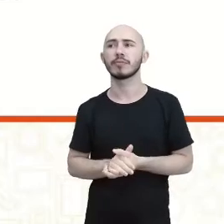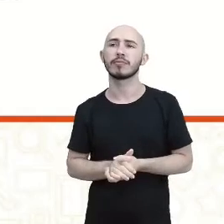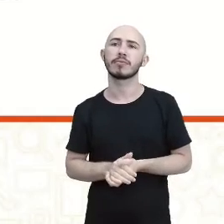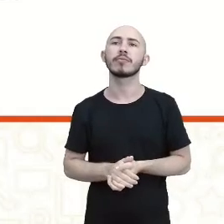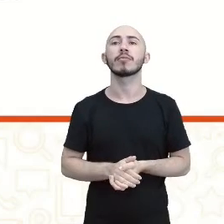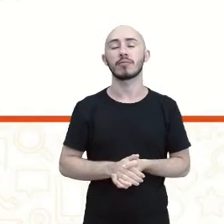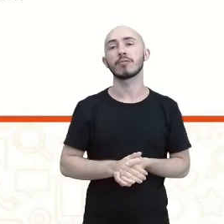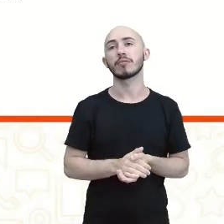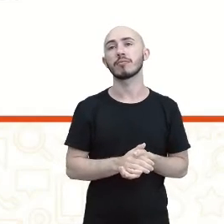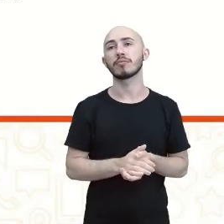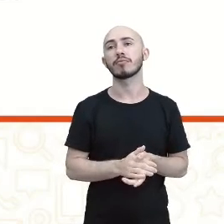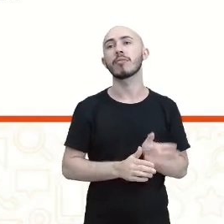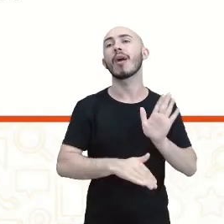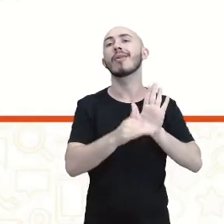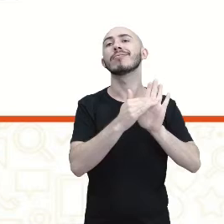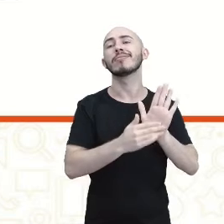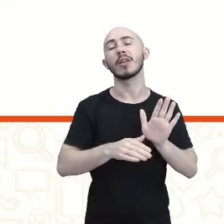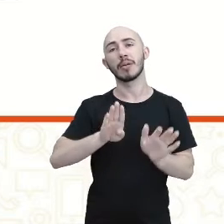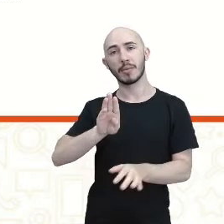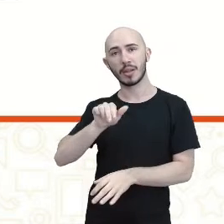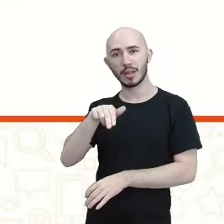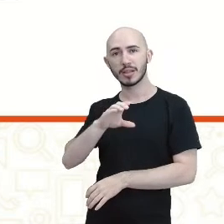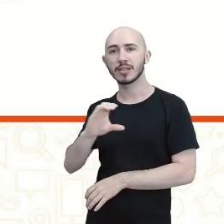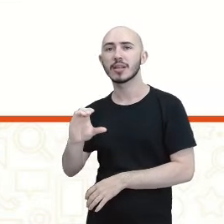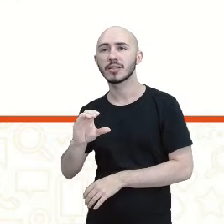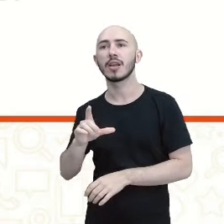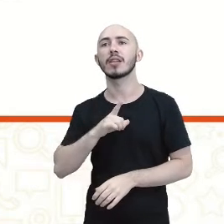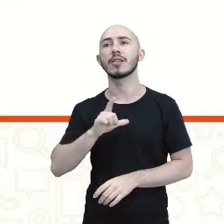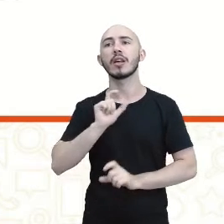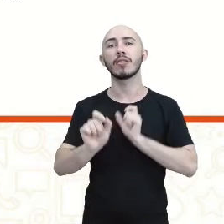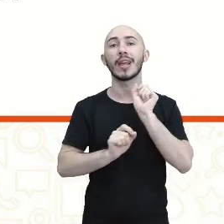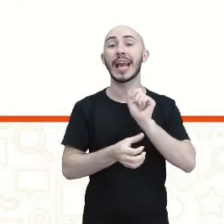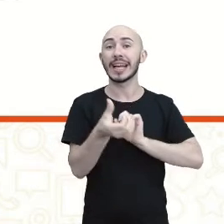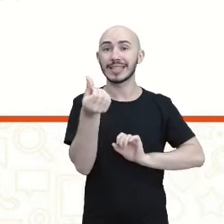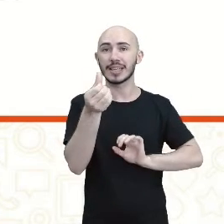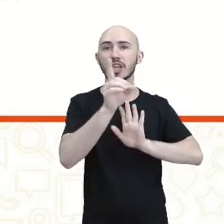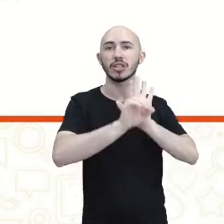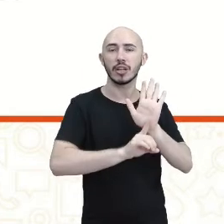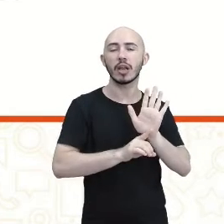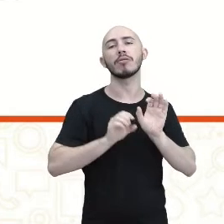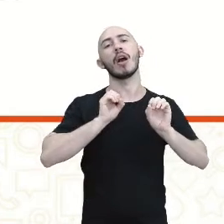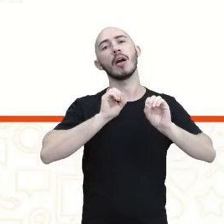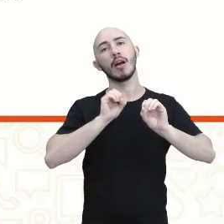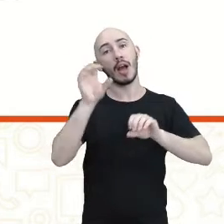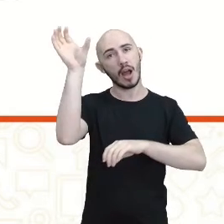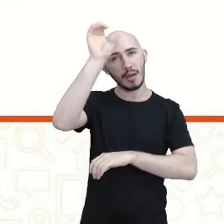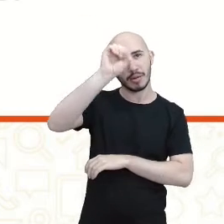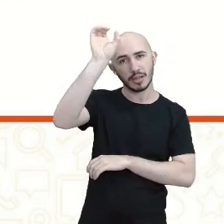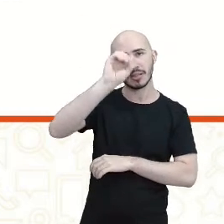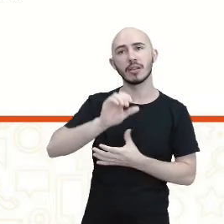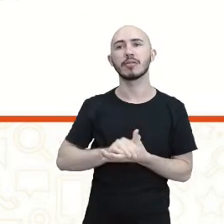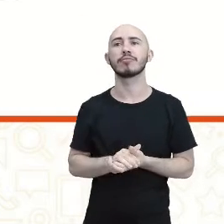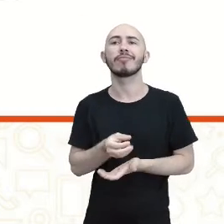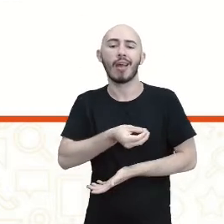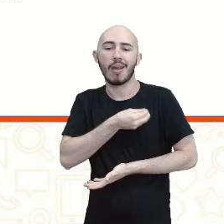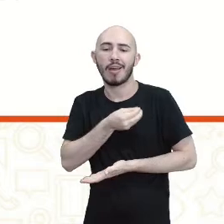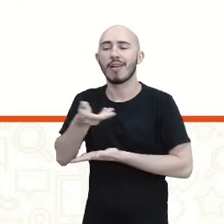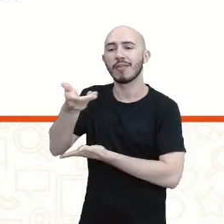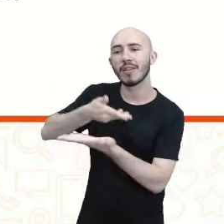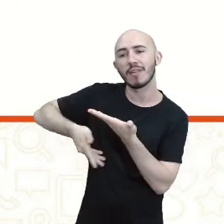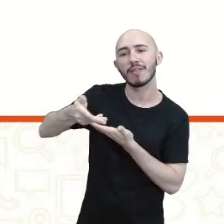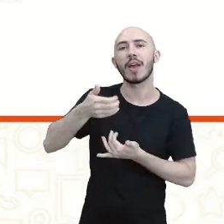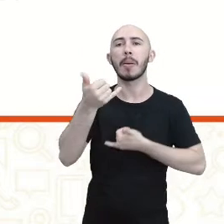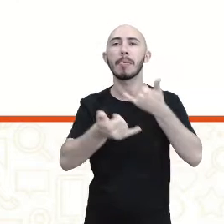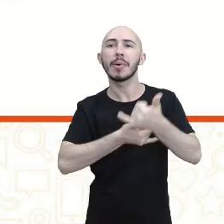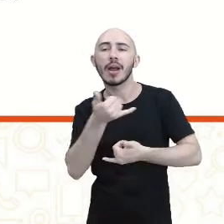a BNCC, na educação infantil, estabelece 6 direitos de aprendizagem, que é o conviver, o brincar,